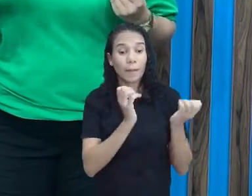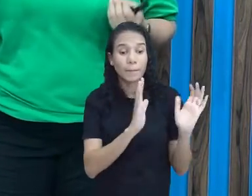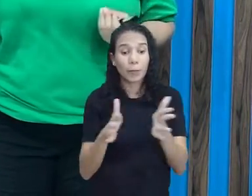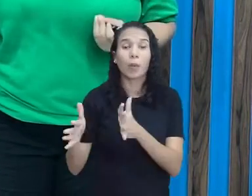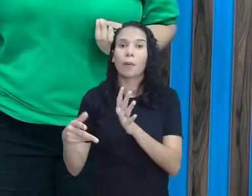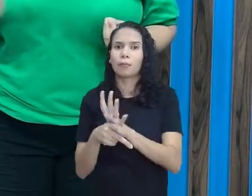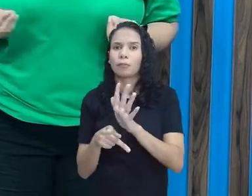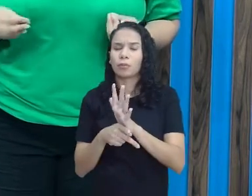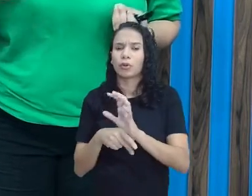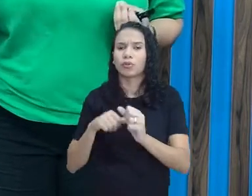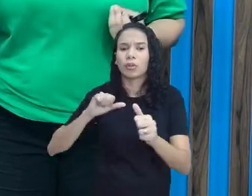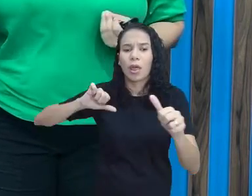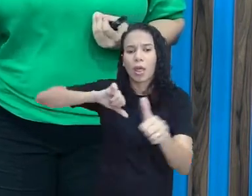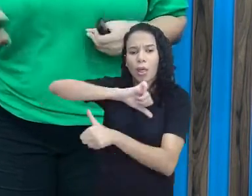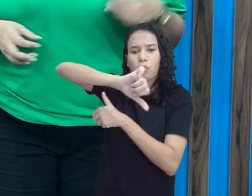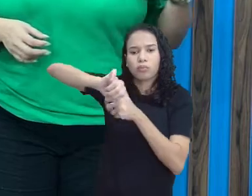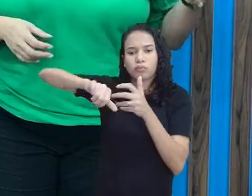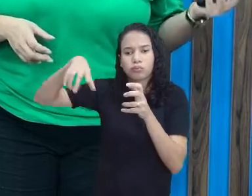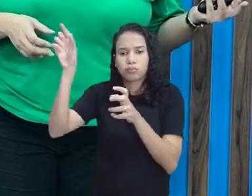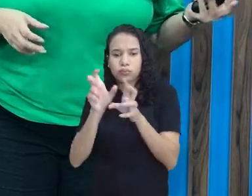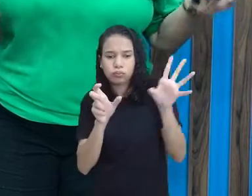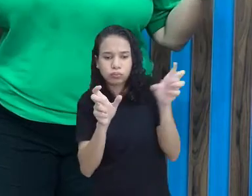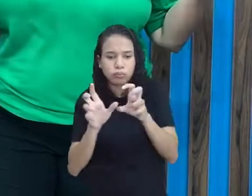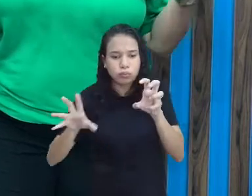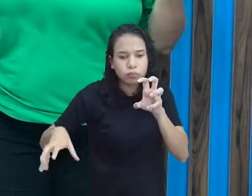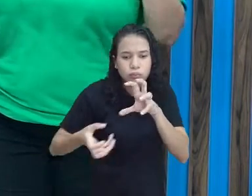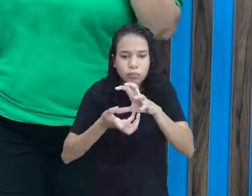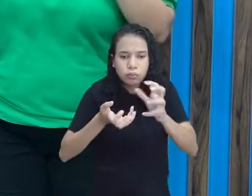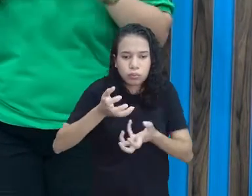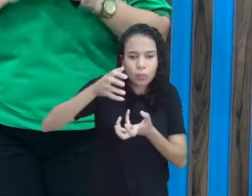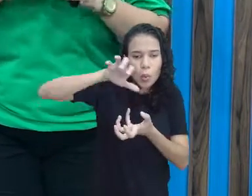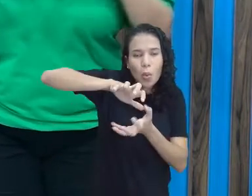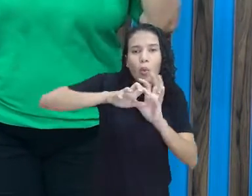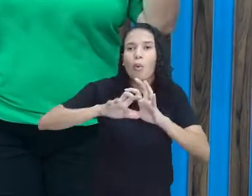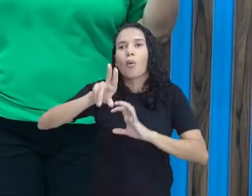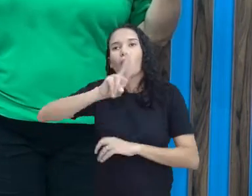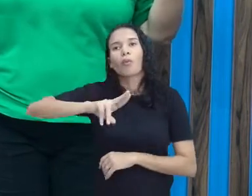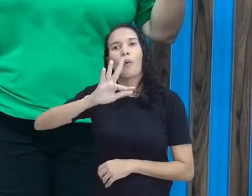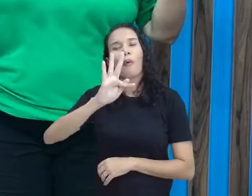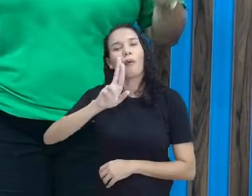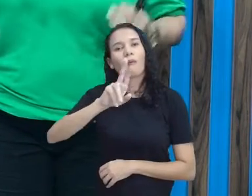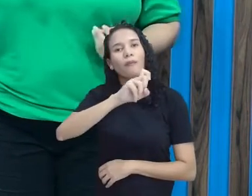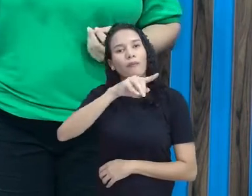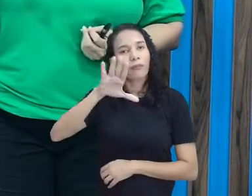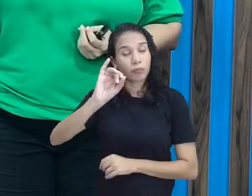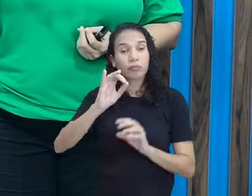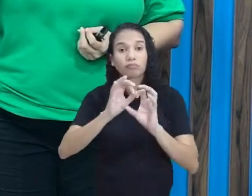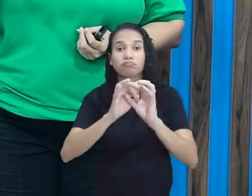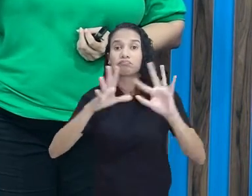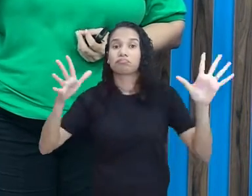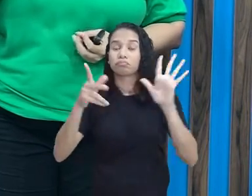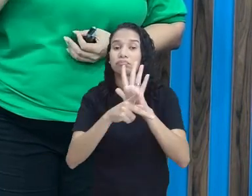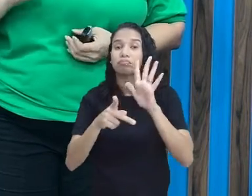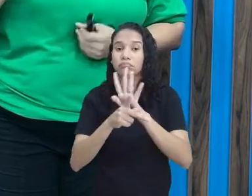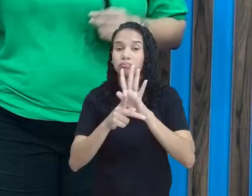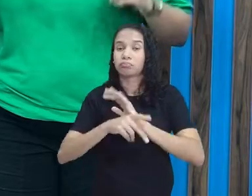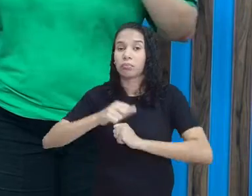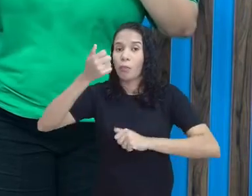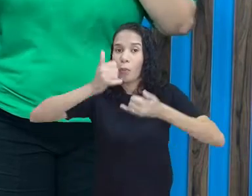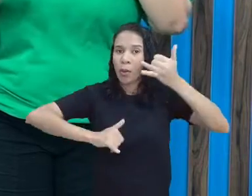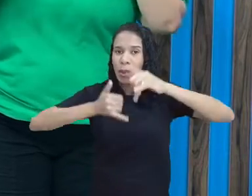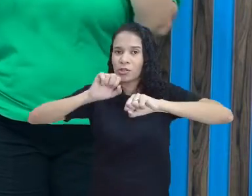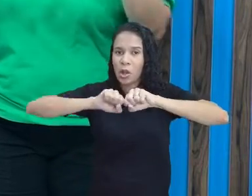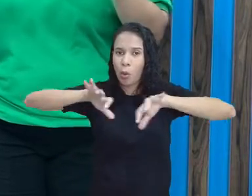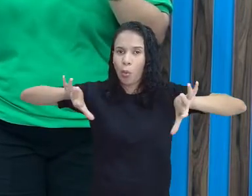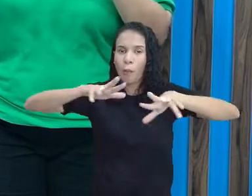né, de converter hidrogênio em hélio através da fusão, liberando energia. Lembra disso, tá, gente? Então,